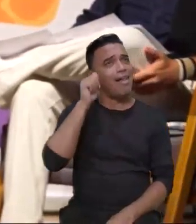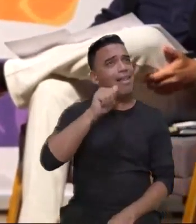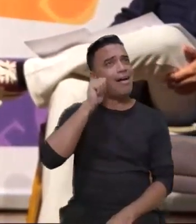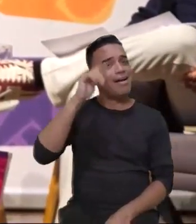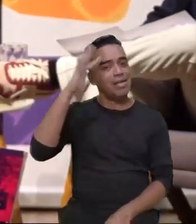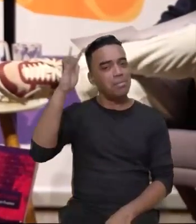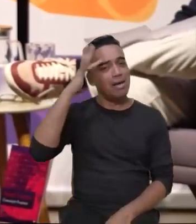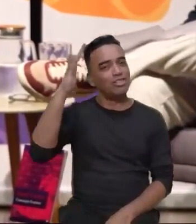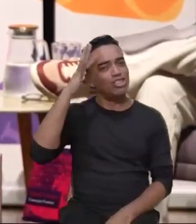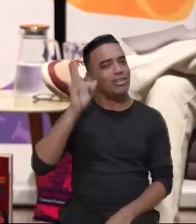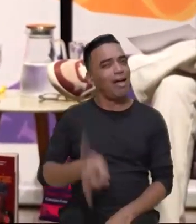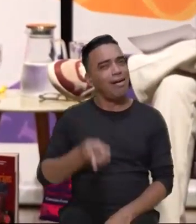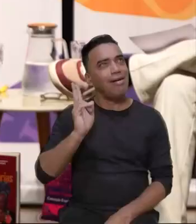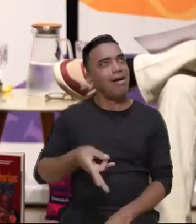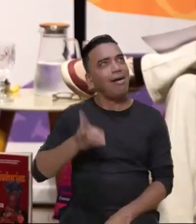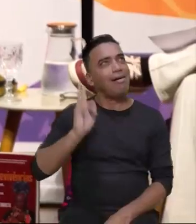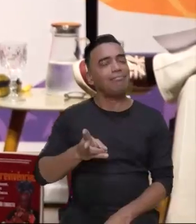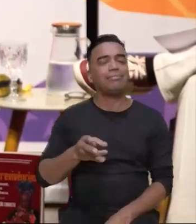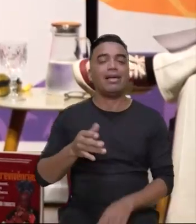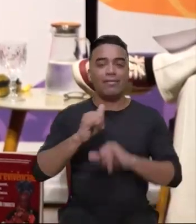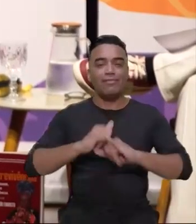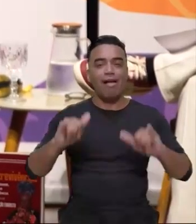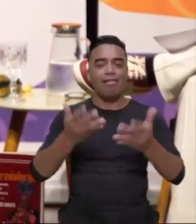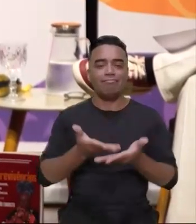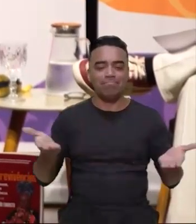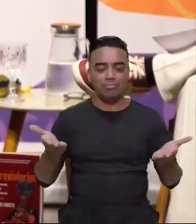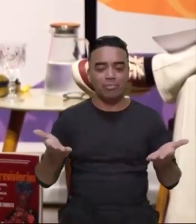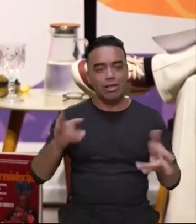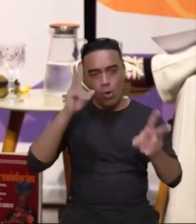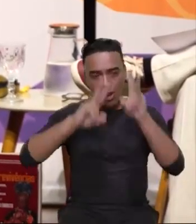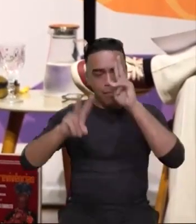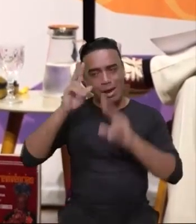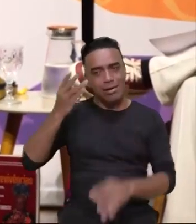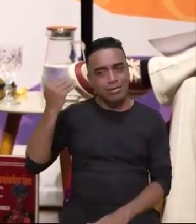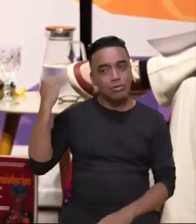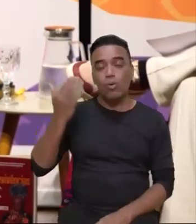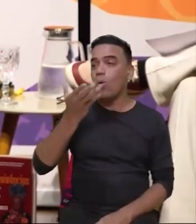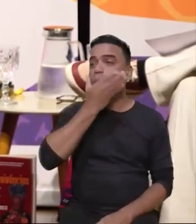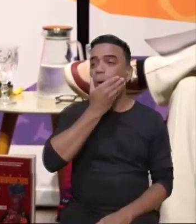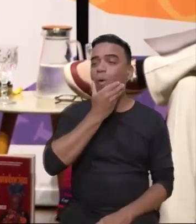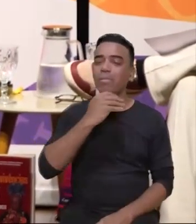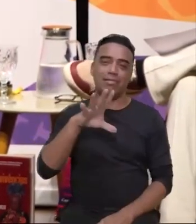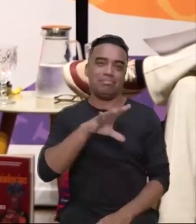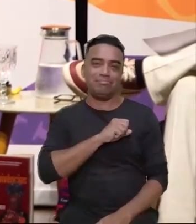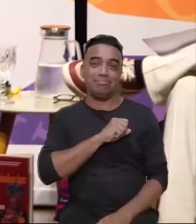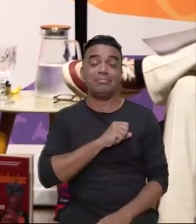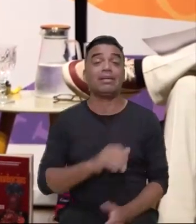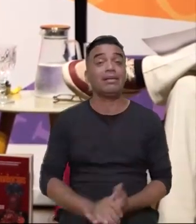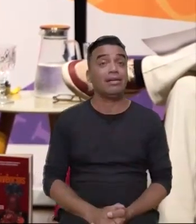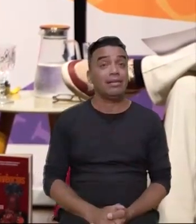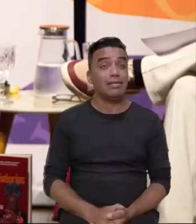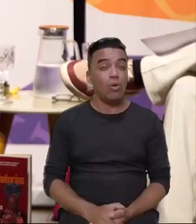imagina, né, o tempo todo, né? Ela diz, né, rememorando, né, é o homem amado. Tanto é que quando